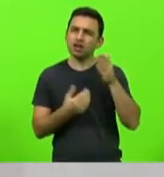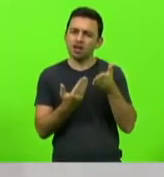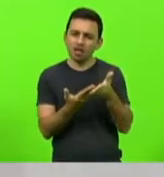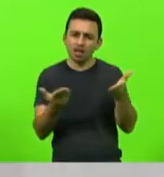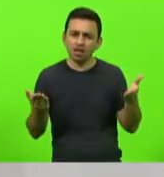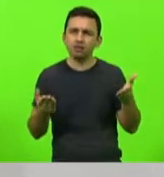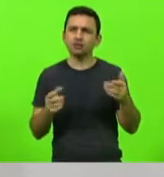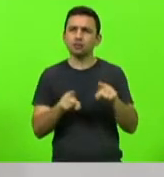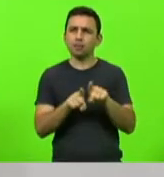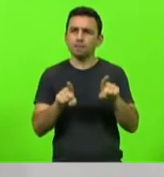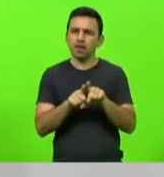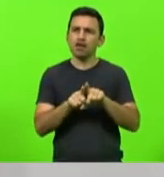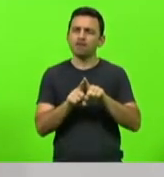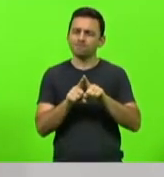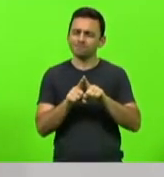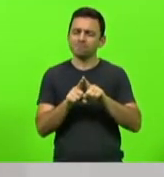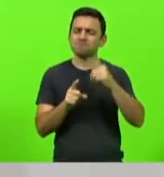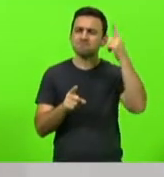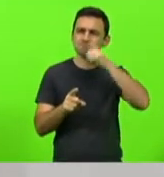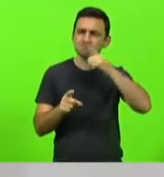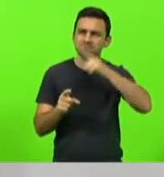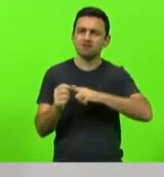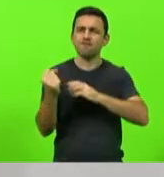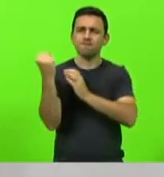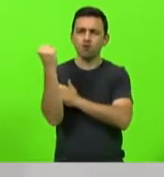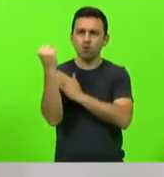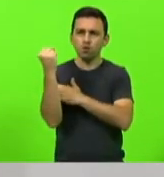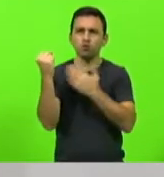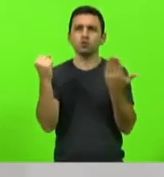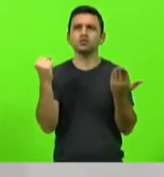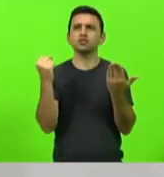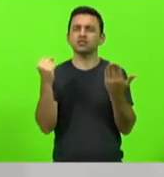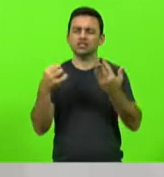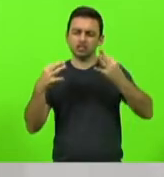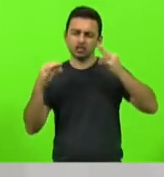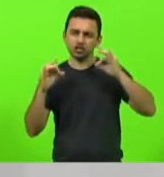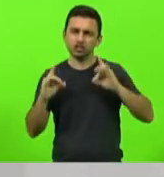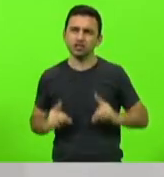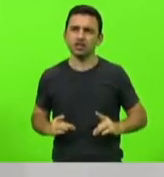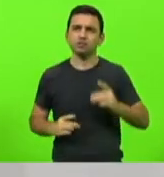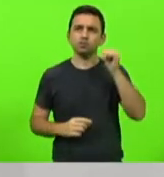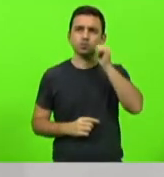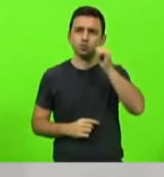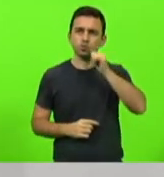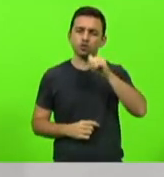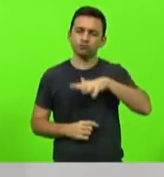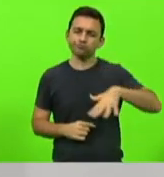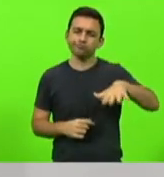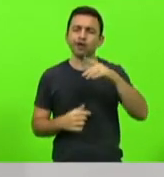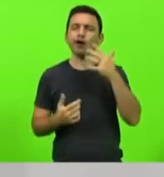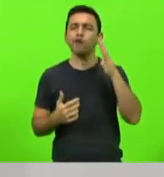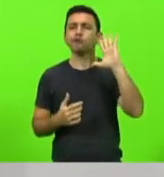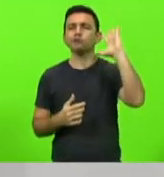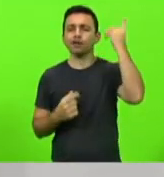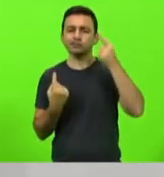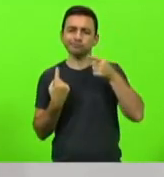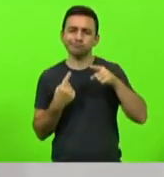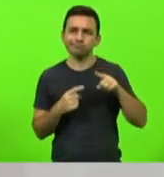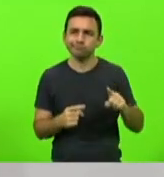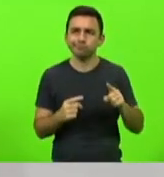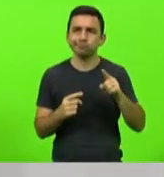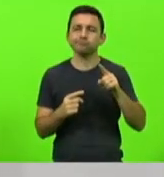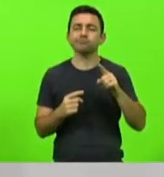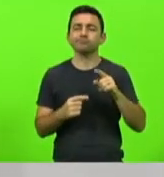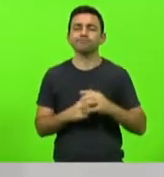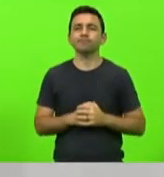a força, a dignidade, a autoestima das mulheres vítimas de violência.